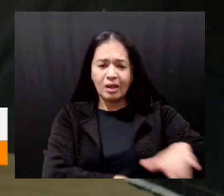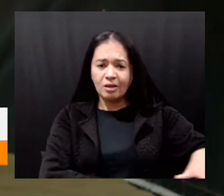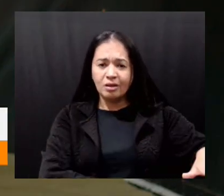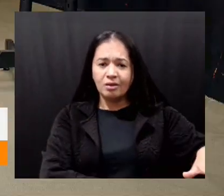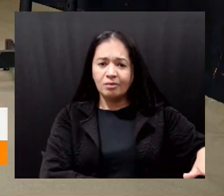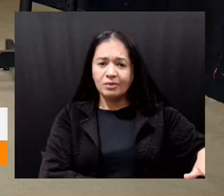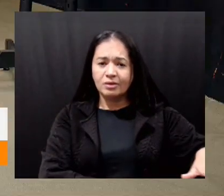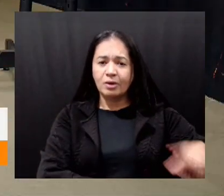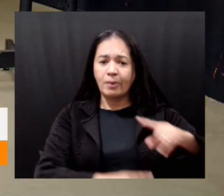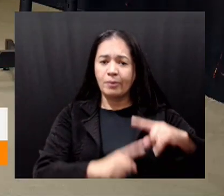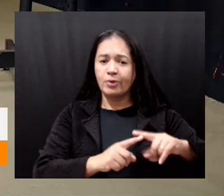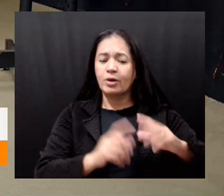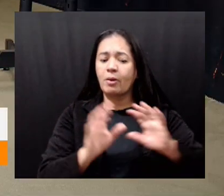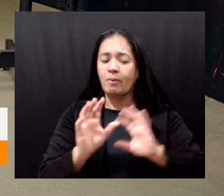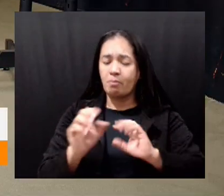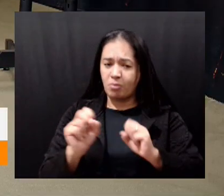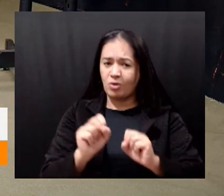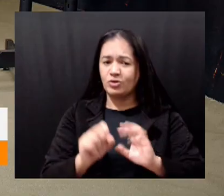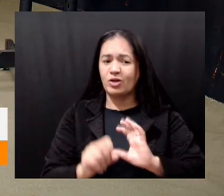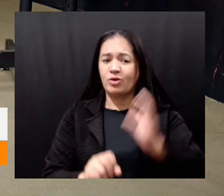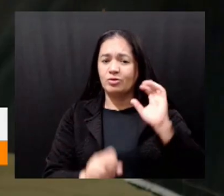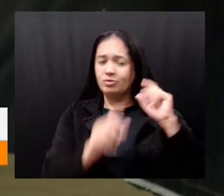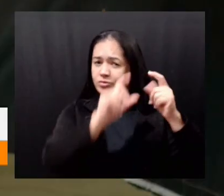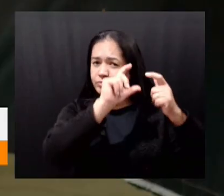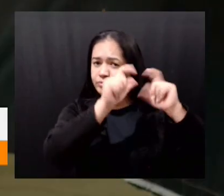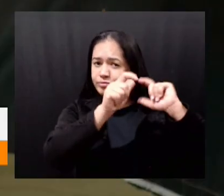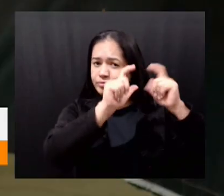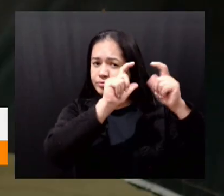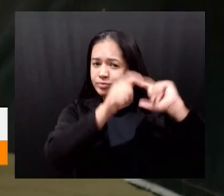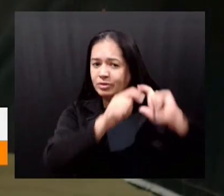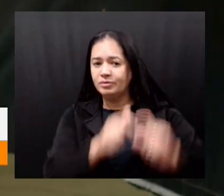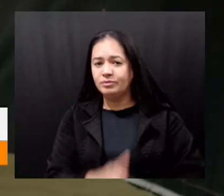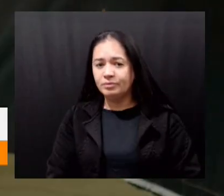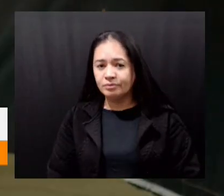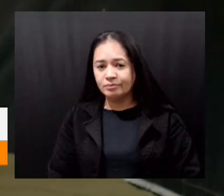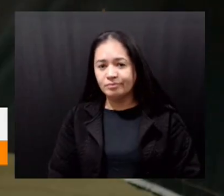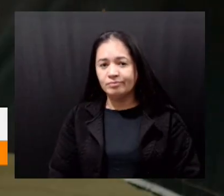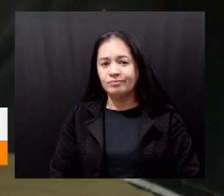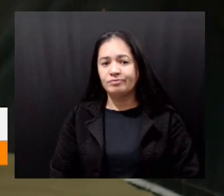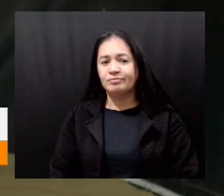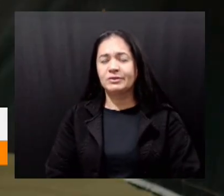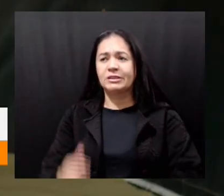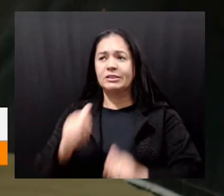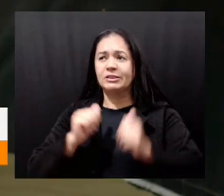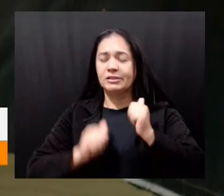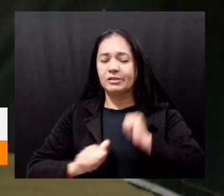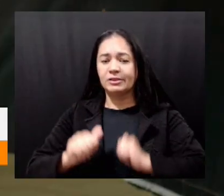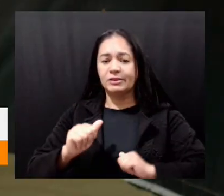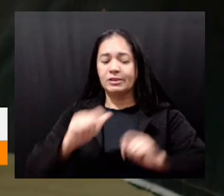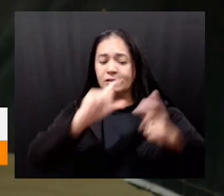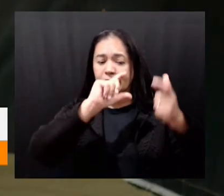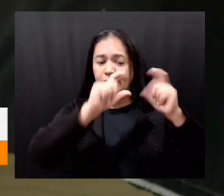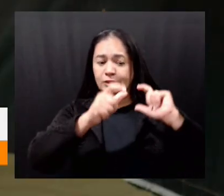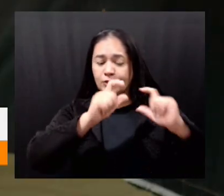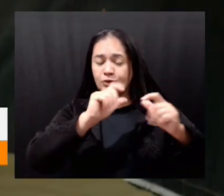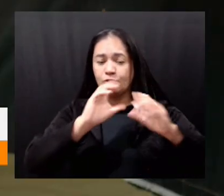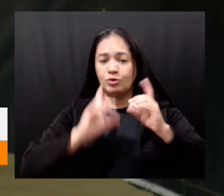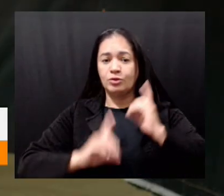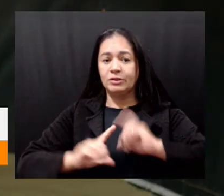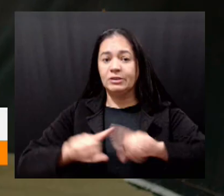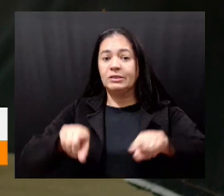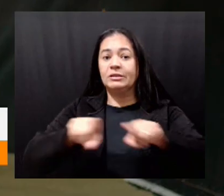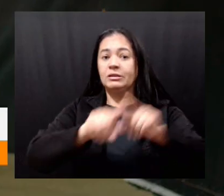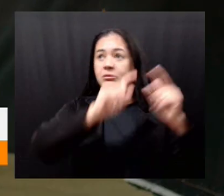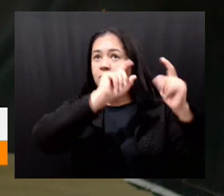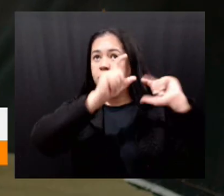né, como as nossas profissionais afirmaram aqui, transtornos de ansiedade, depressão, até uma síndrome do pânico, porque a pessoa